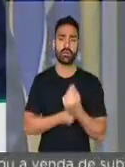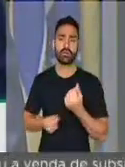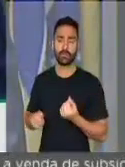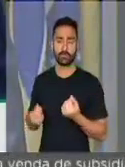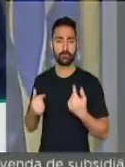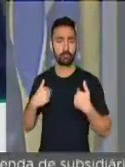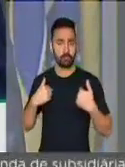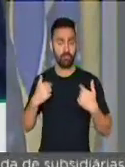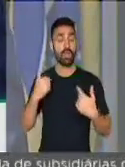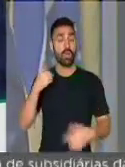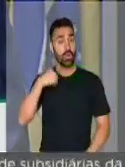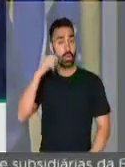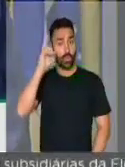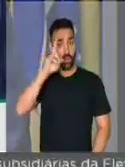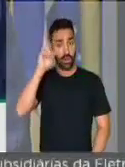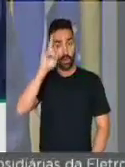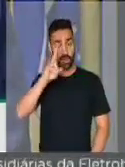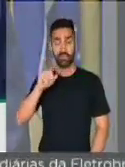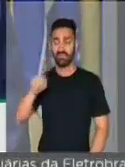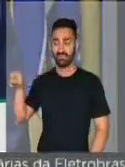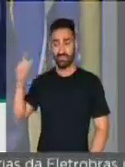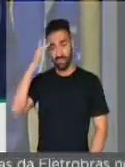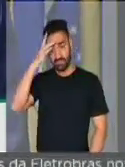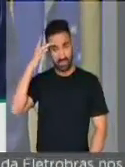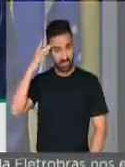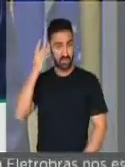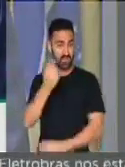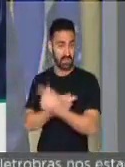Eu lembro que esses mesmos lobistas